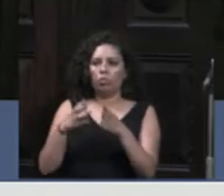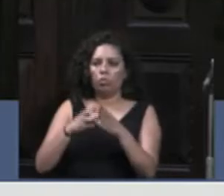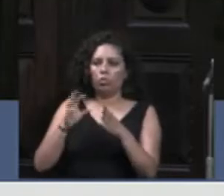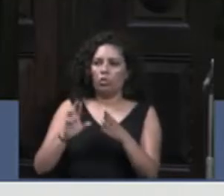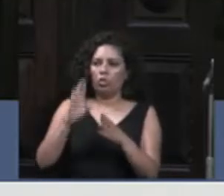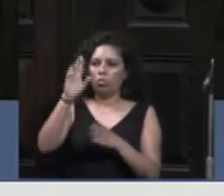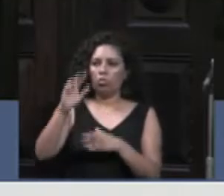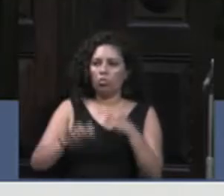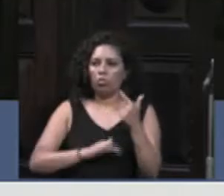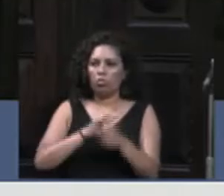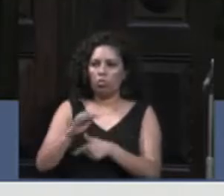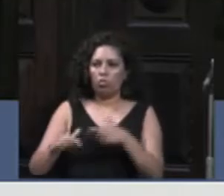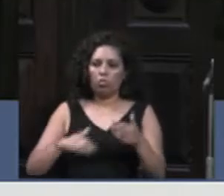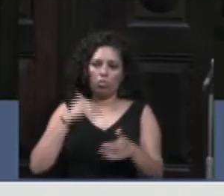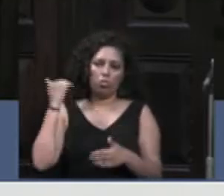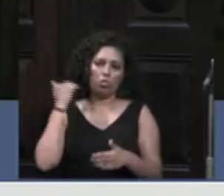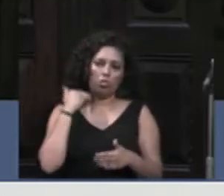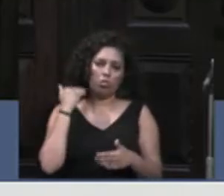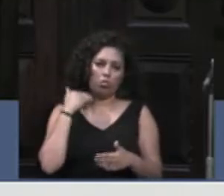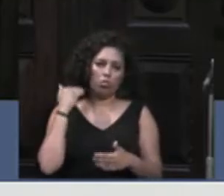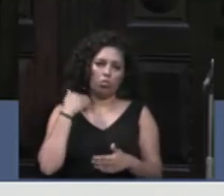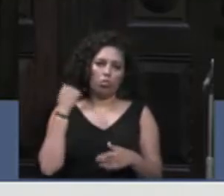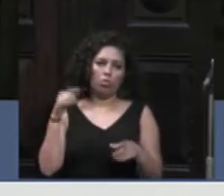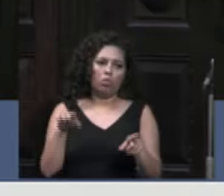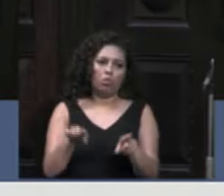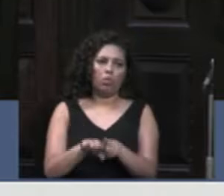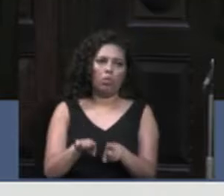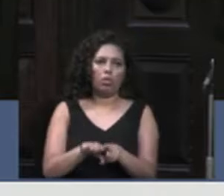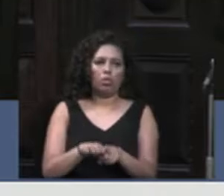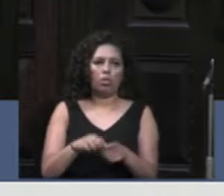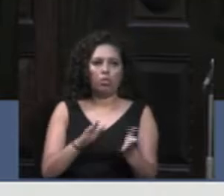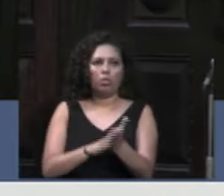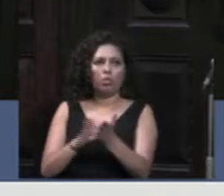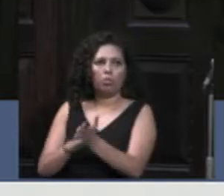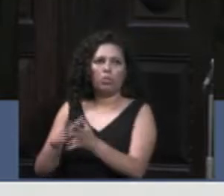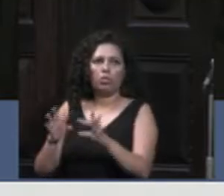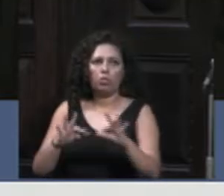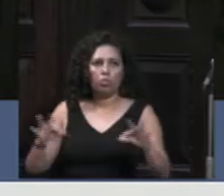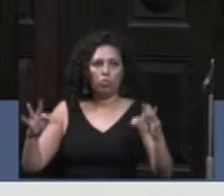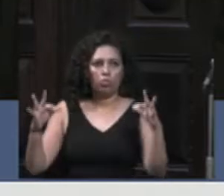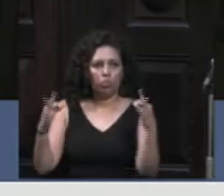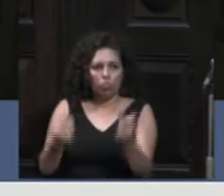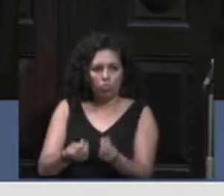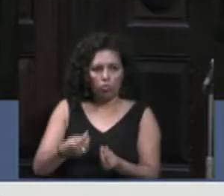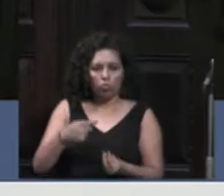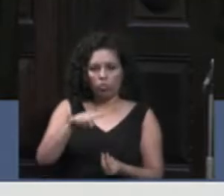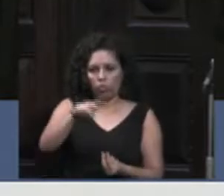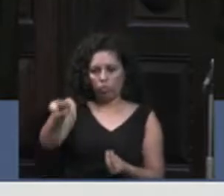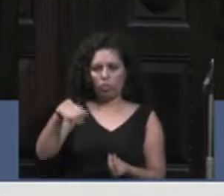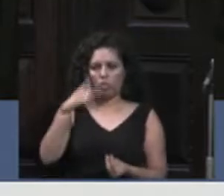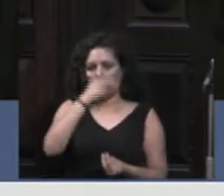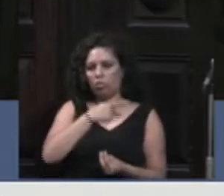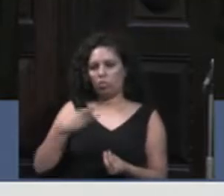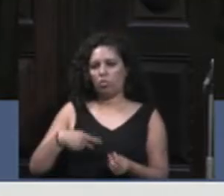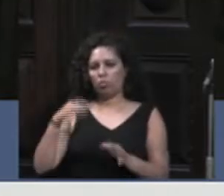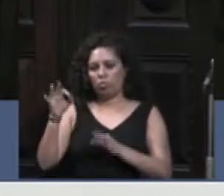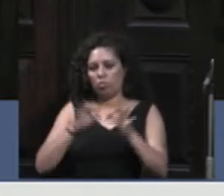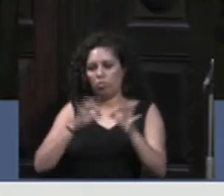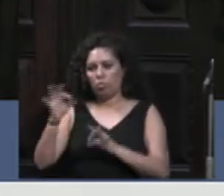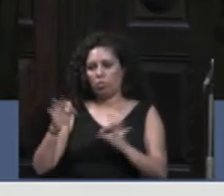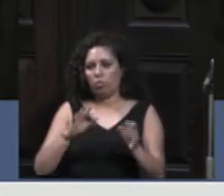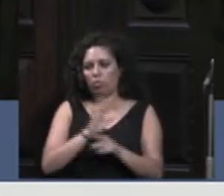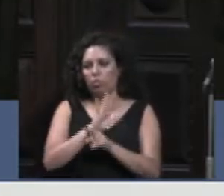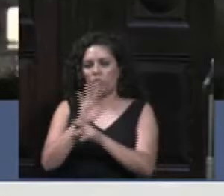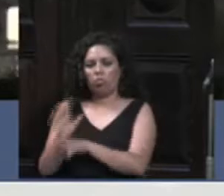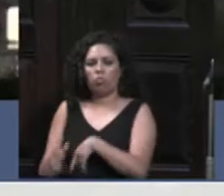funcionários, dos bancários aqui nas galerias. Parabenizar a todos e Vossa Excelência pela autoria desta importante lei para os bancários.